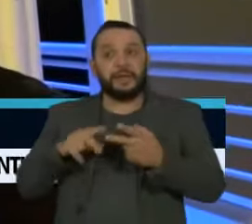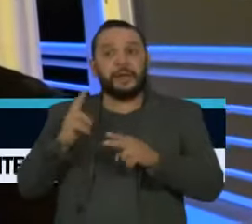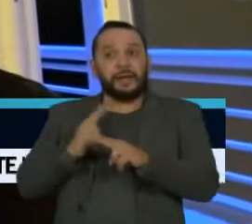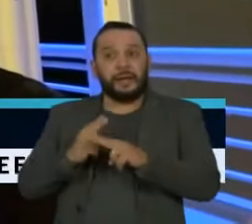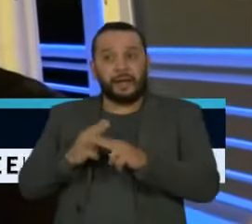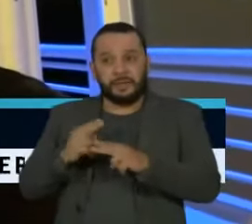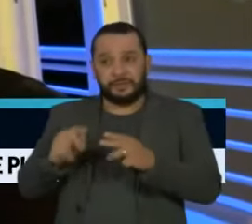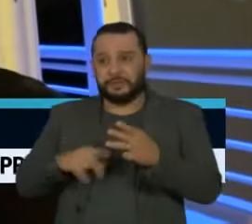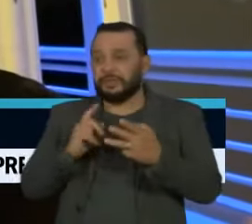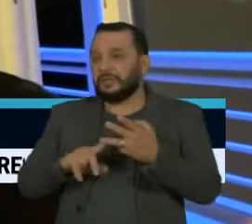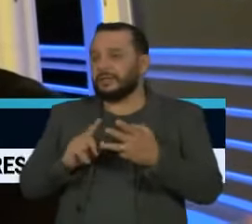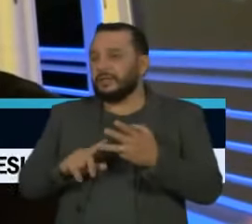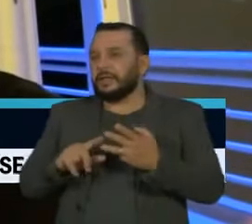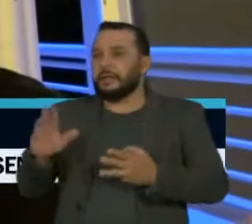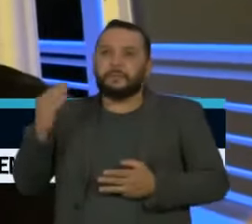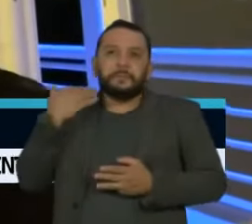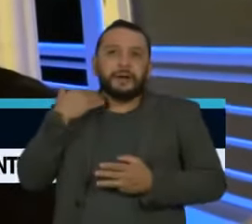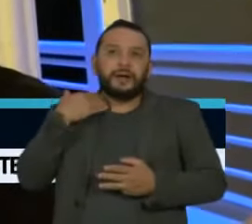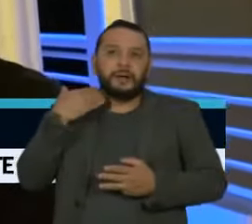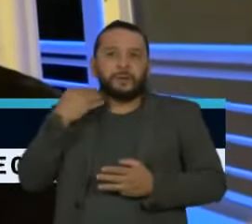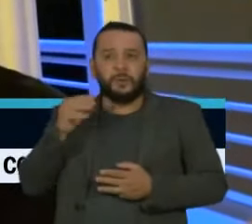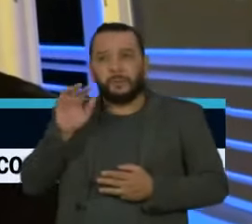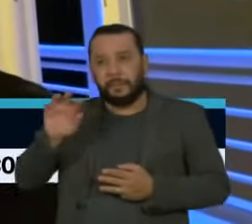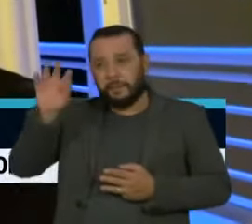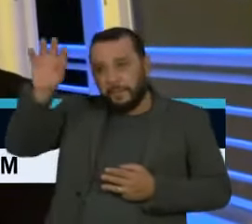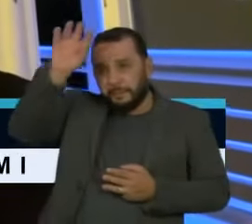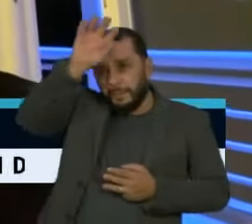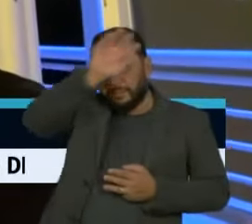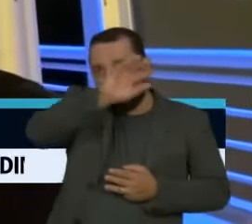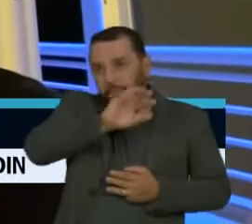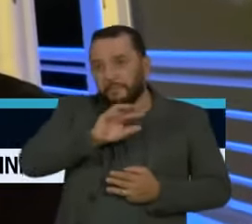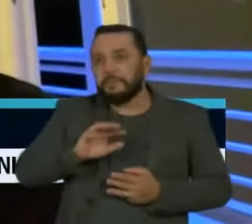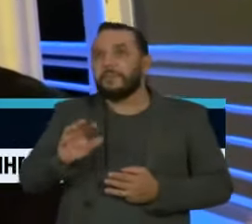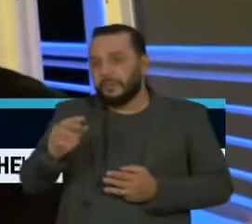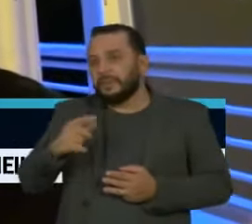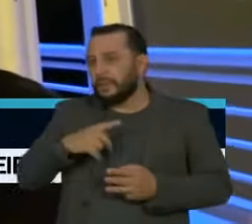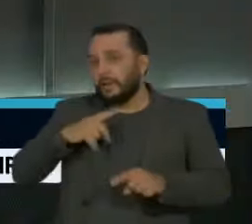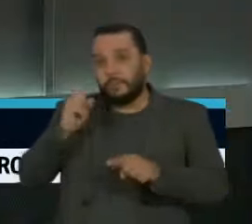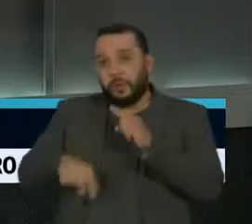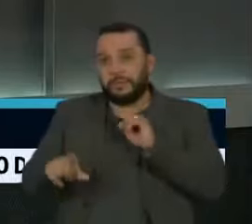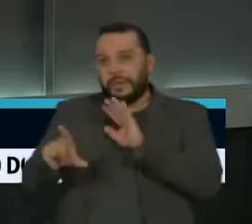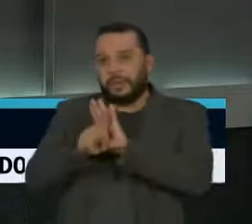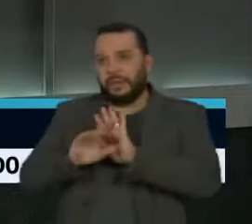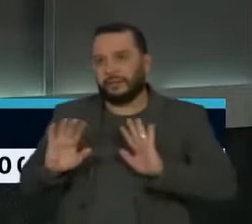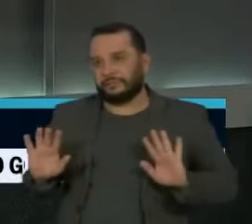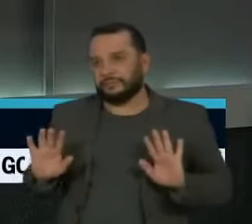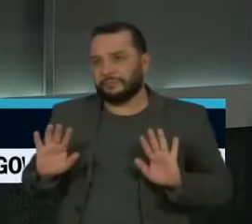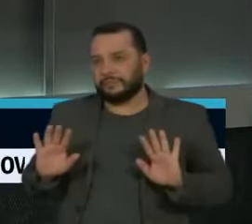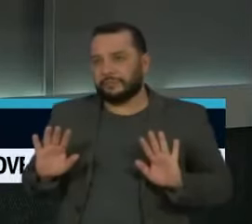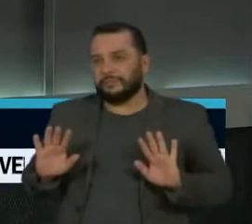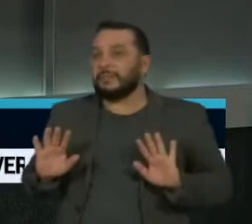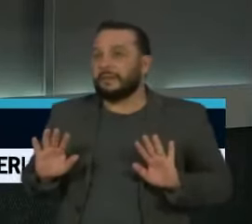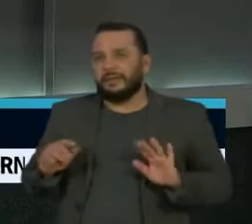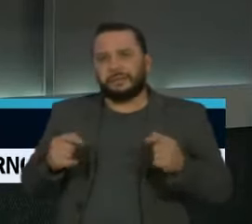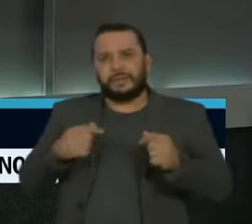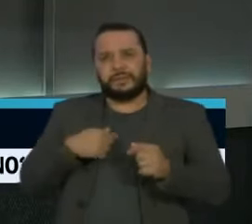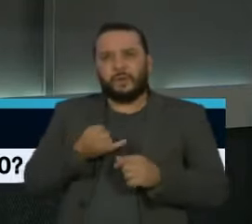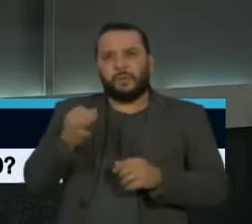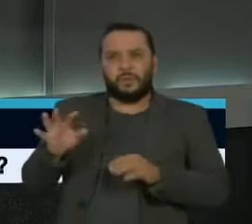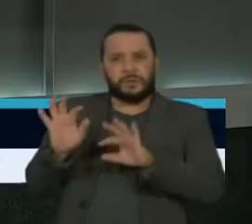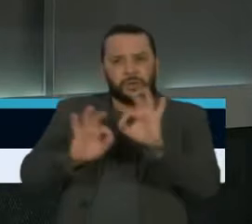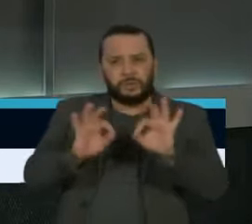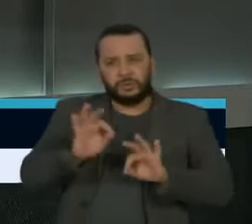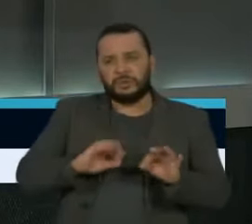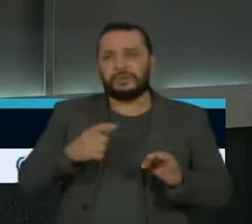Econômica e bancos regionais que têm proibição explícita em lei. E ele precisa de alguns ajustes, como Casa